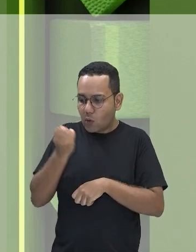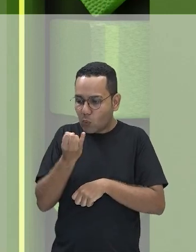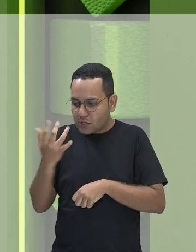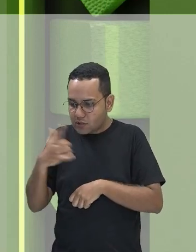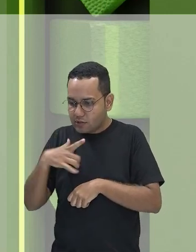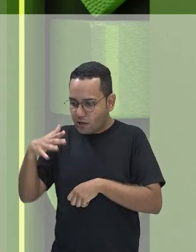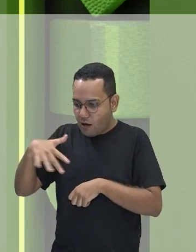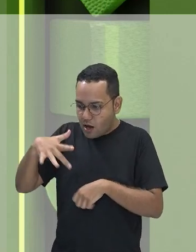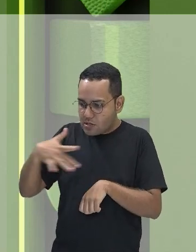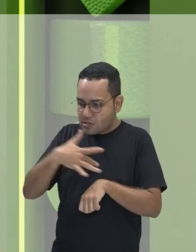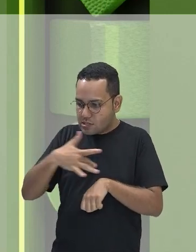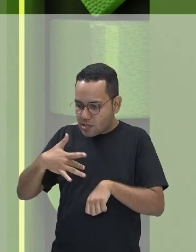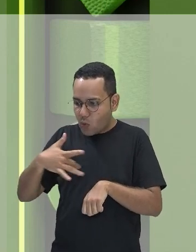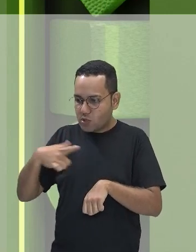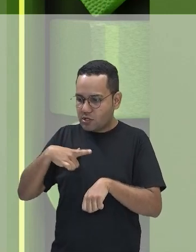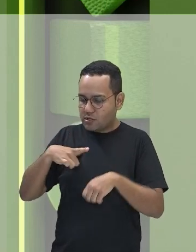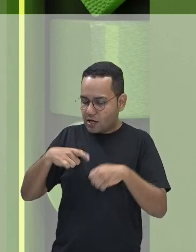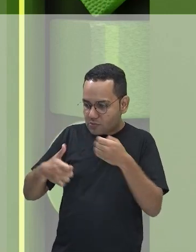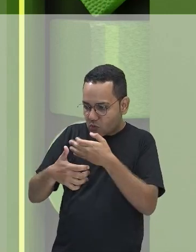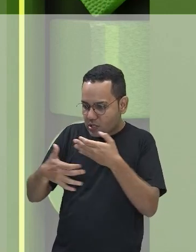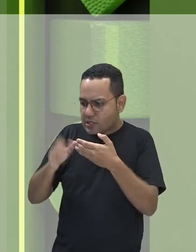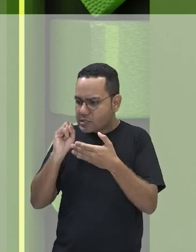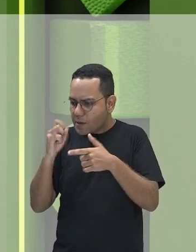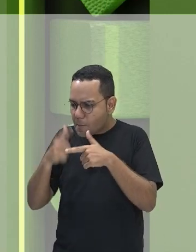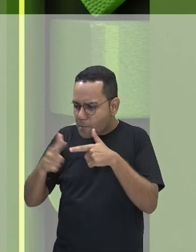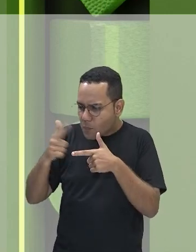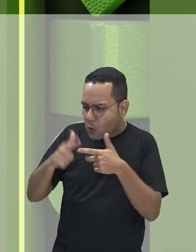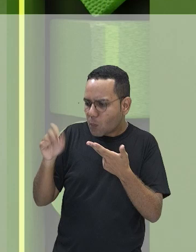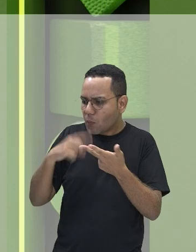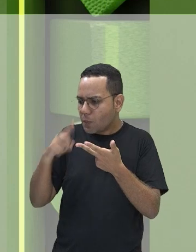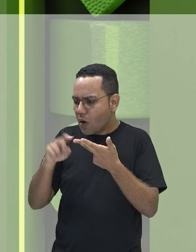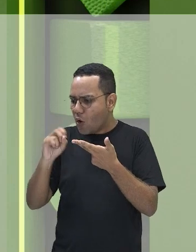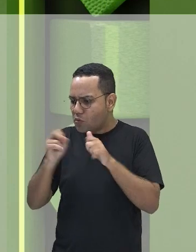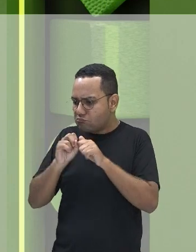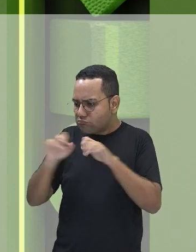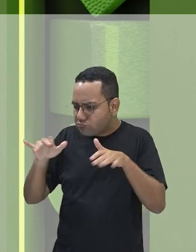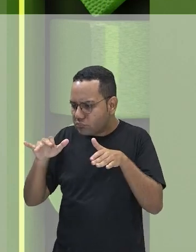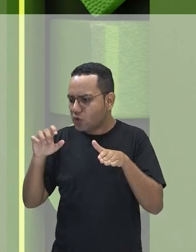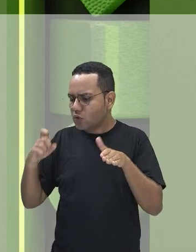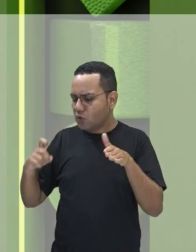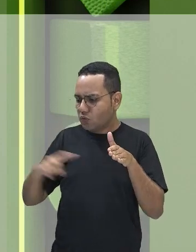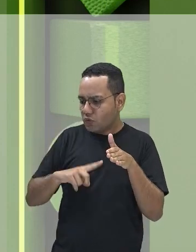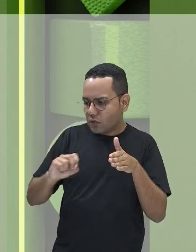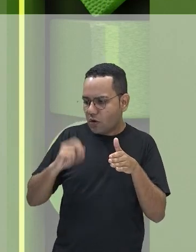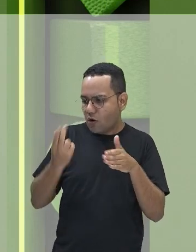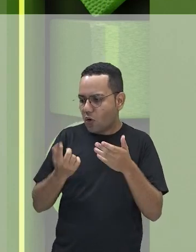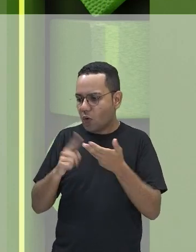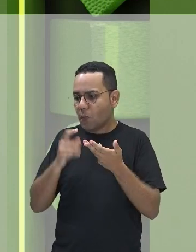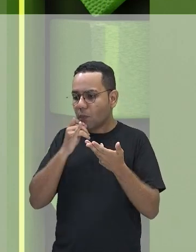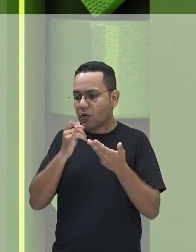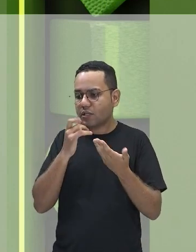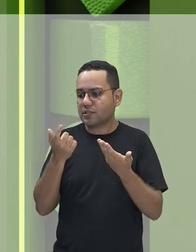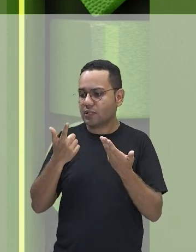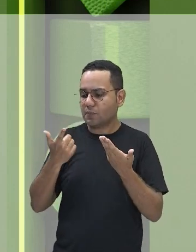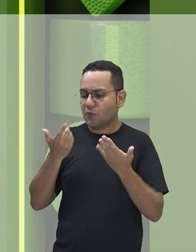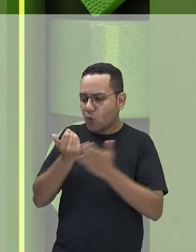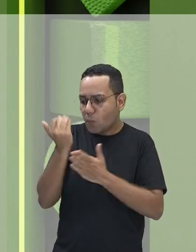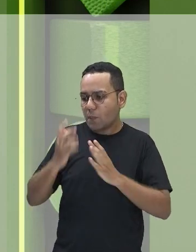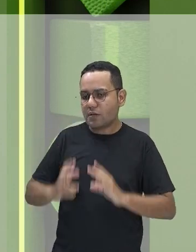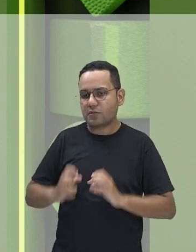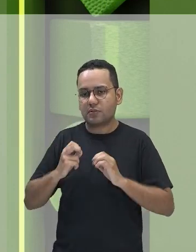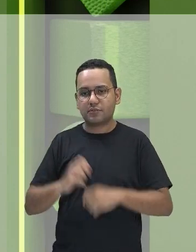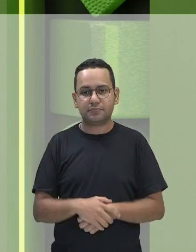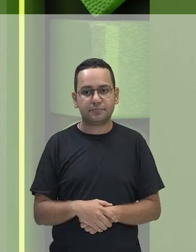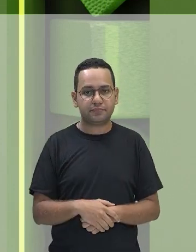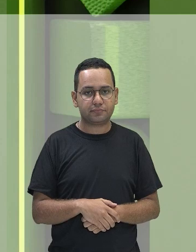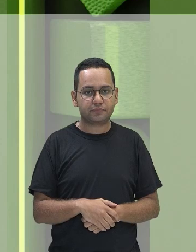saúde desse tecido, se tem algum problema, se tem alguma proliferação viral, se tem, por exemplo, o início de um câncer. E